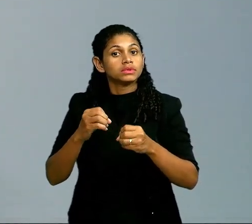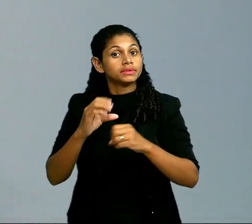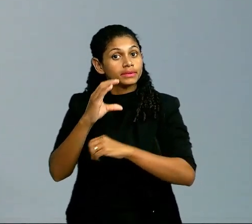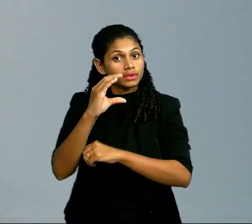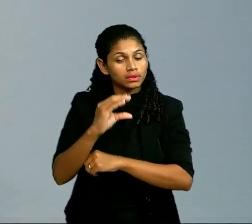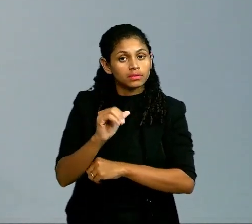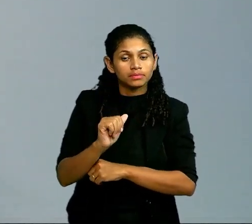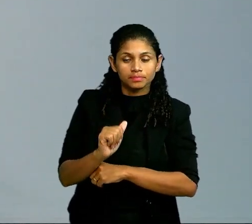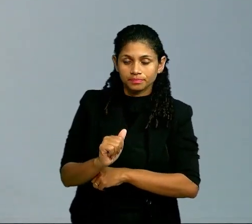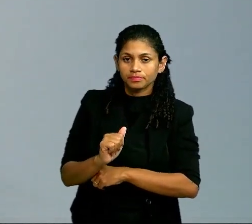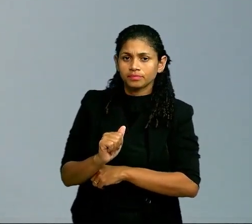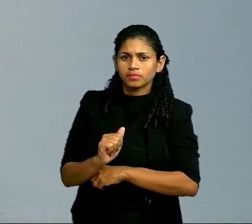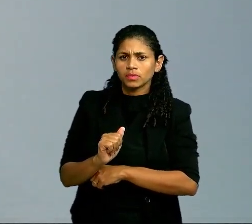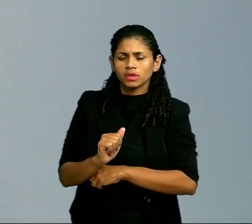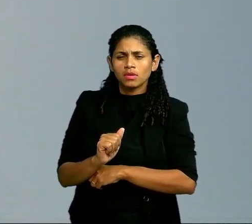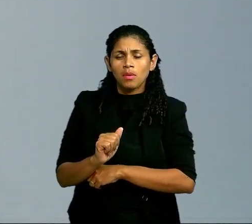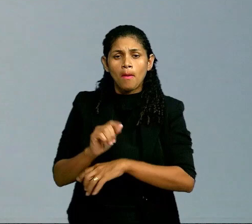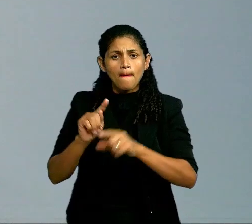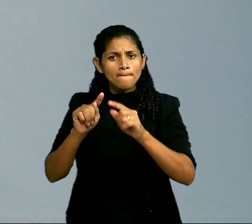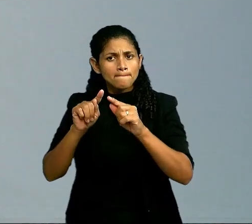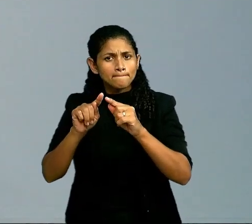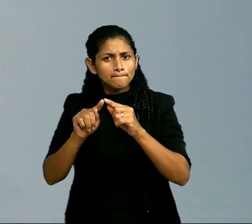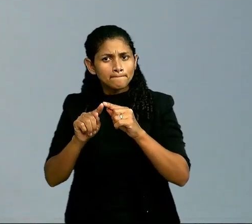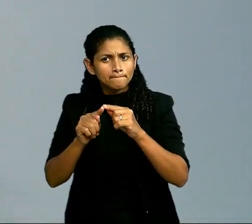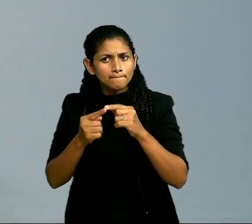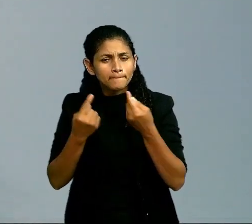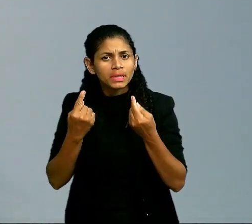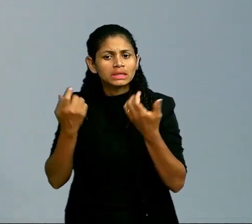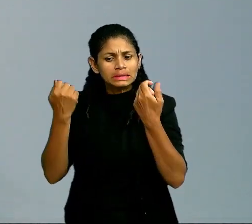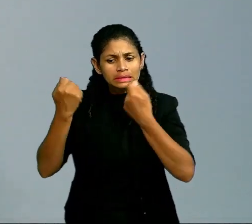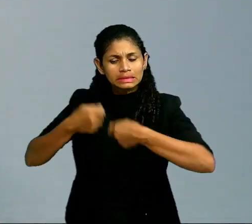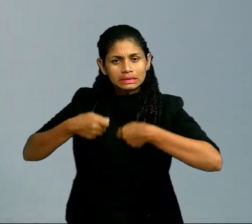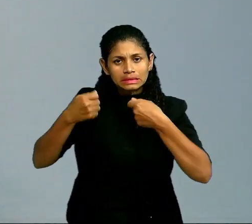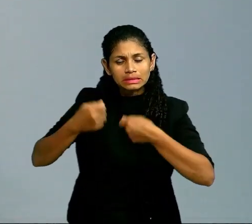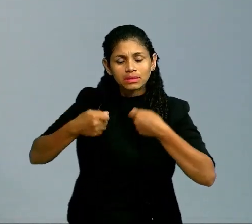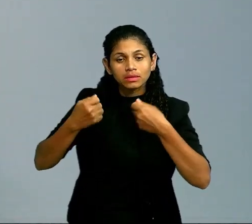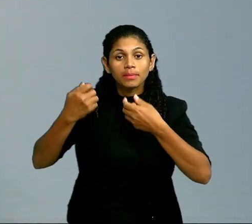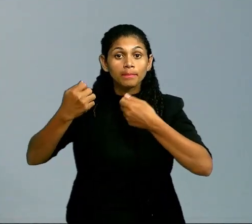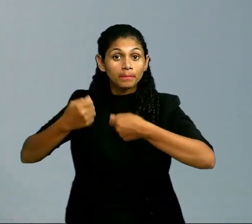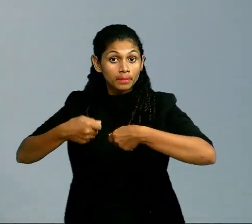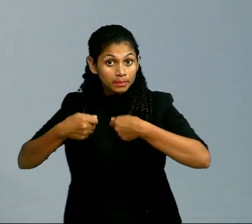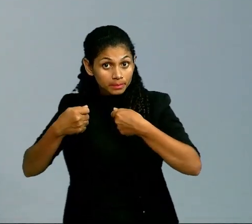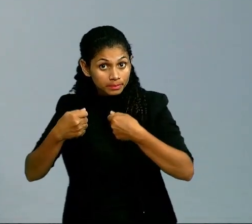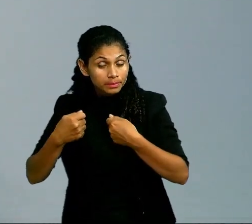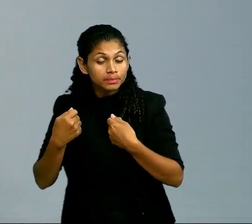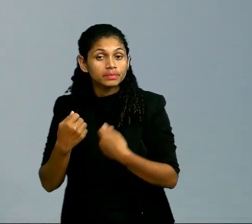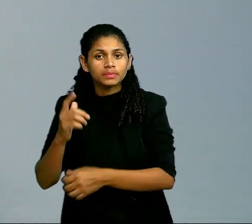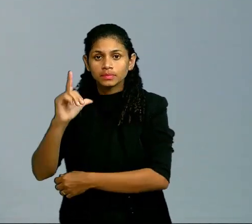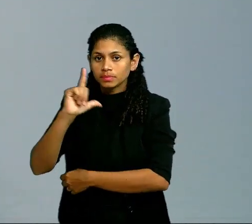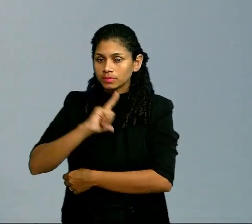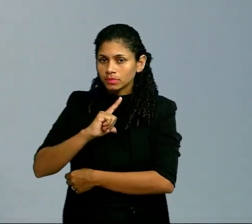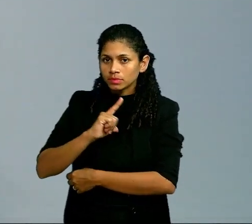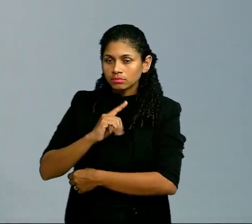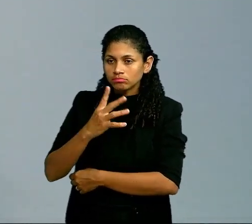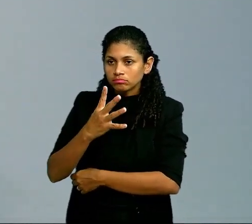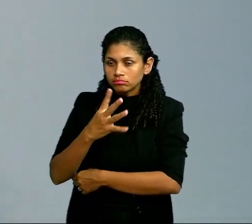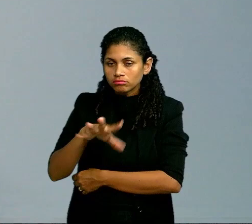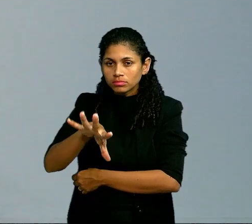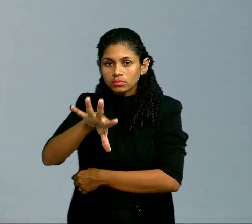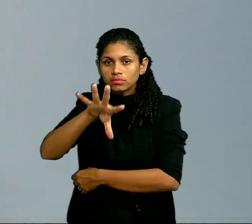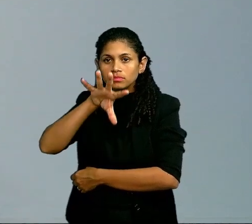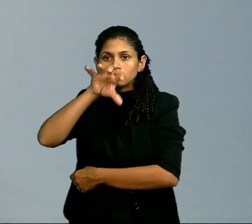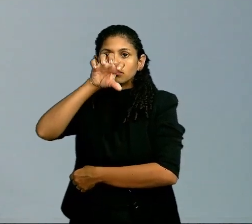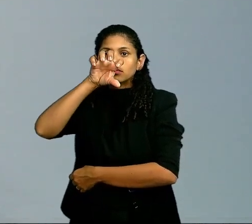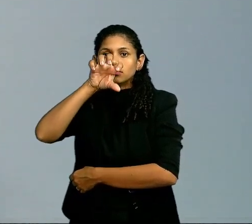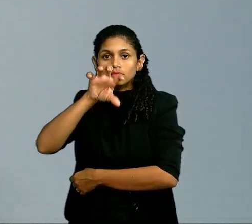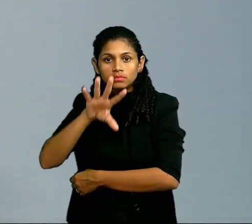não necessariamente um composto orgânico ele precisa ter sido vivo ou precisa ter respirado algum dia para ser